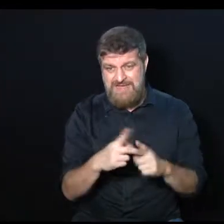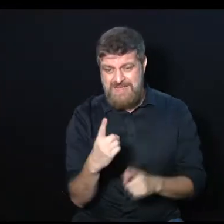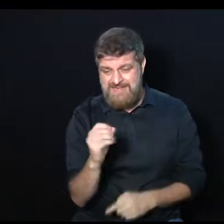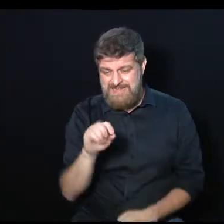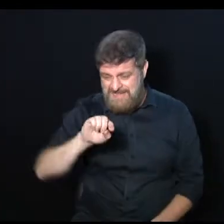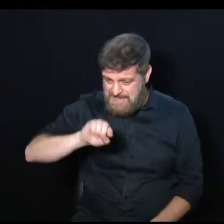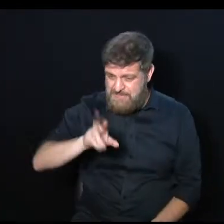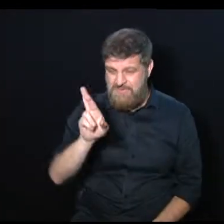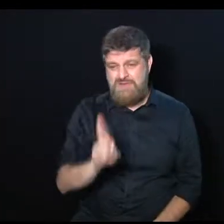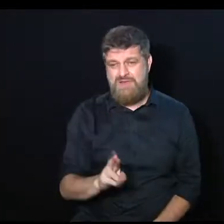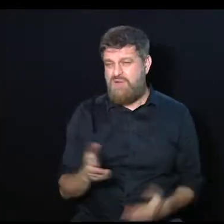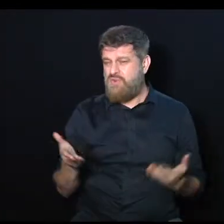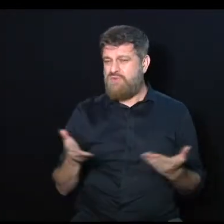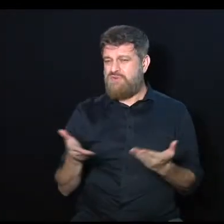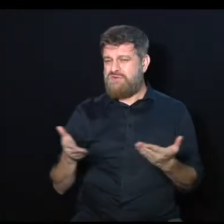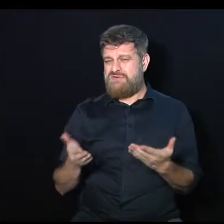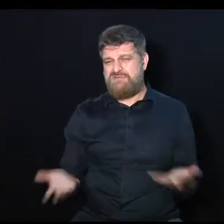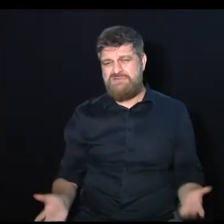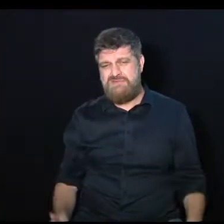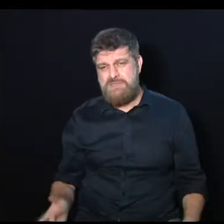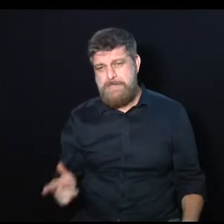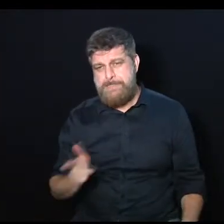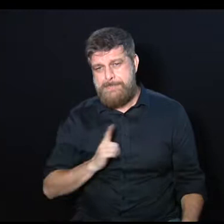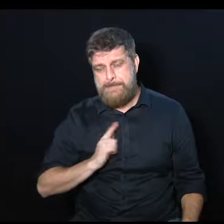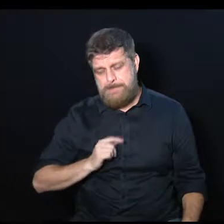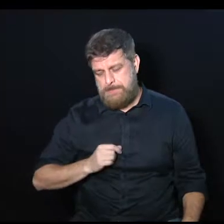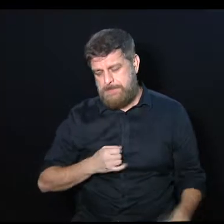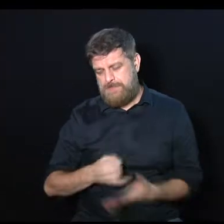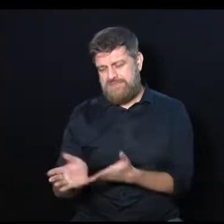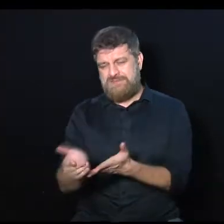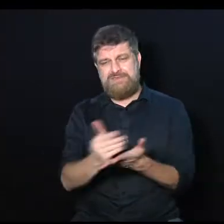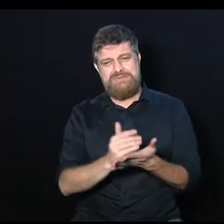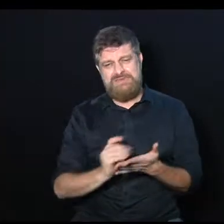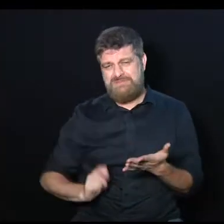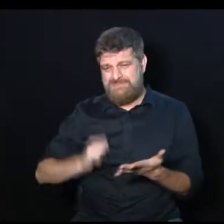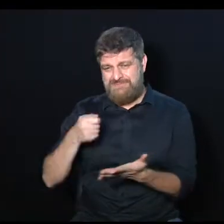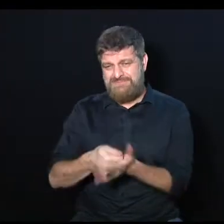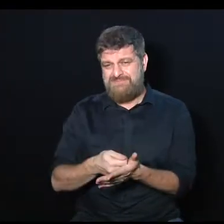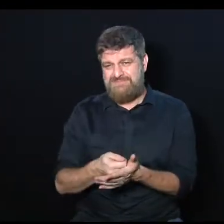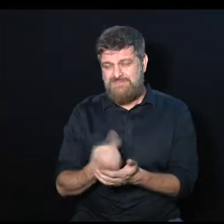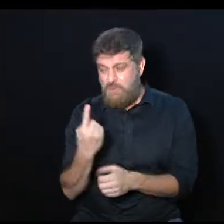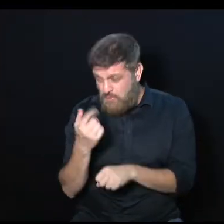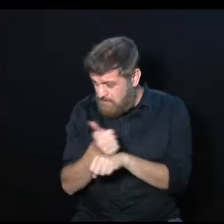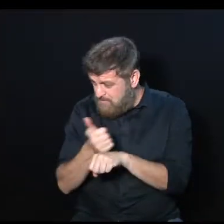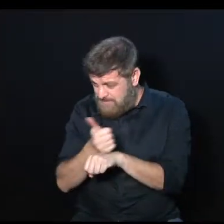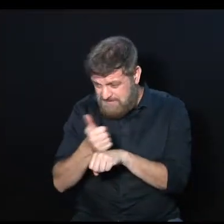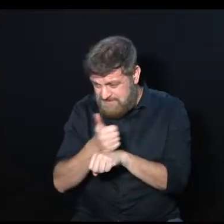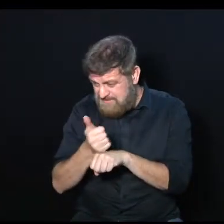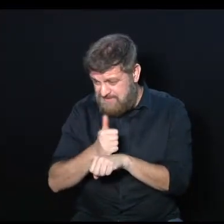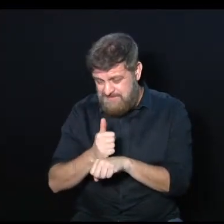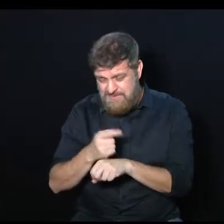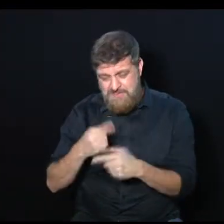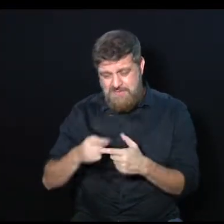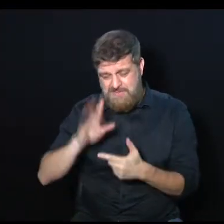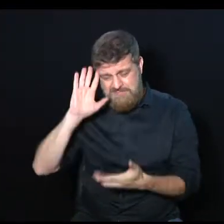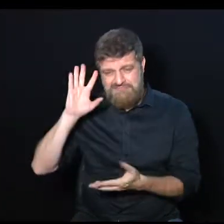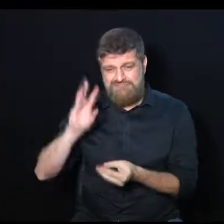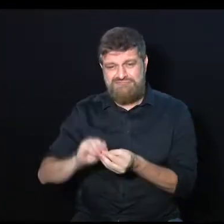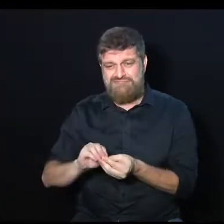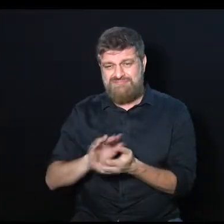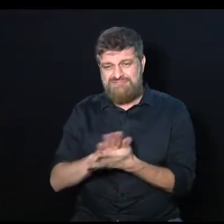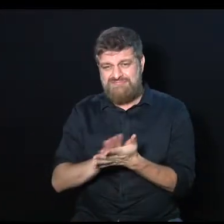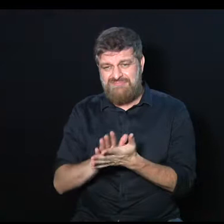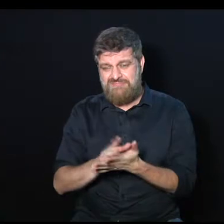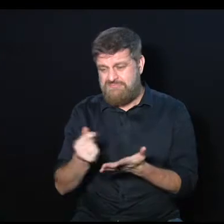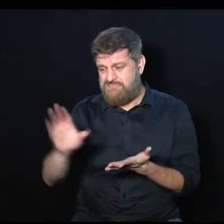por mês, hoje, praticamente, com todos os encargos, você não é um profissional de saúde. Então, você não resolve o problema. E esse dinheiro até